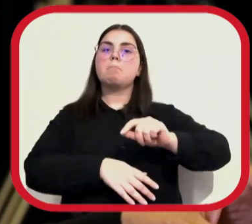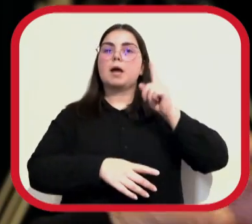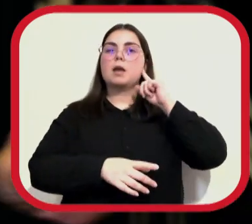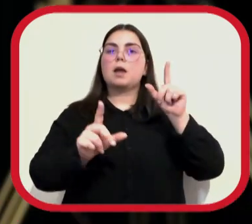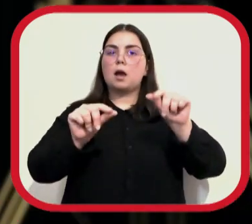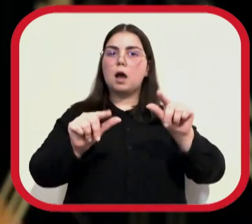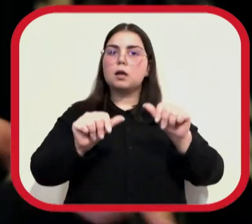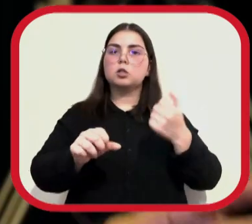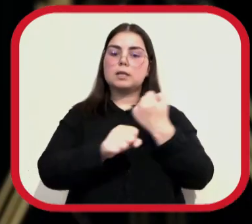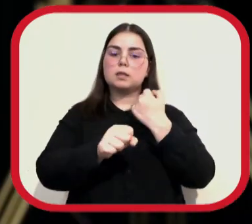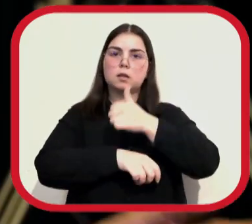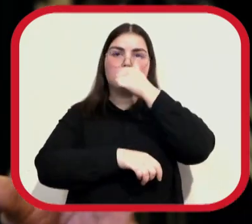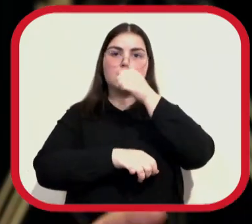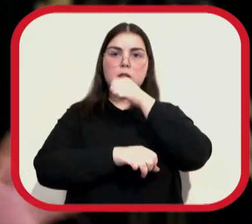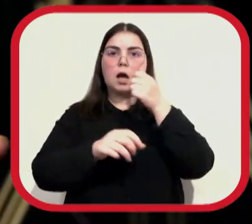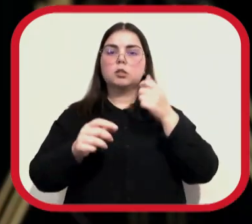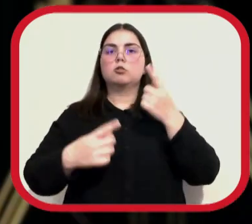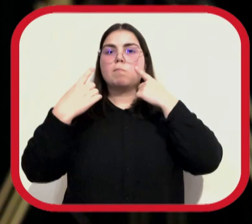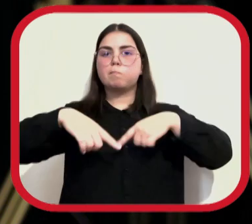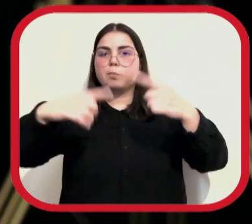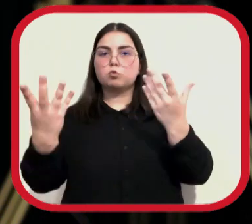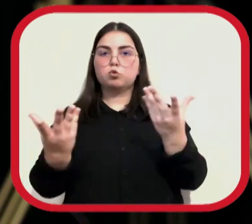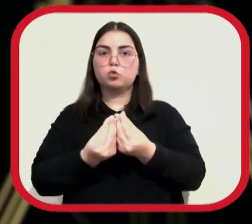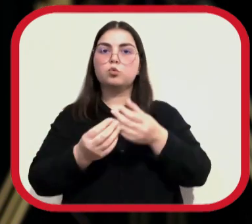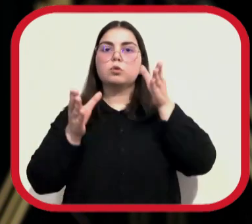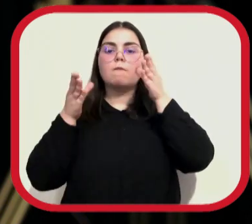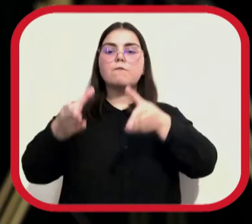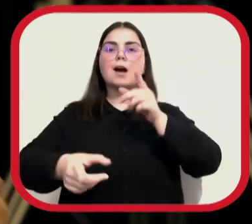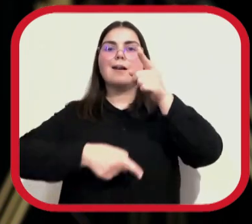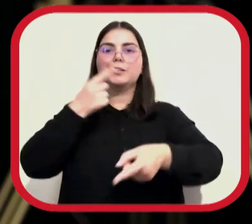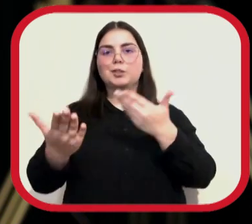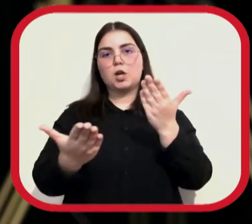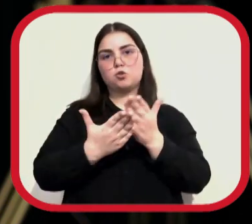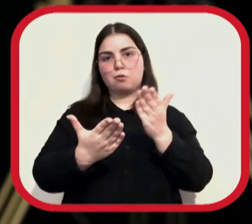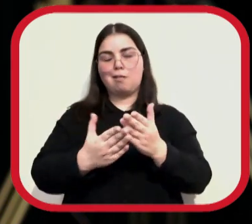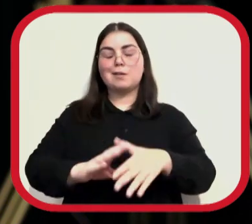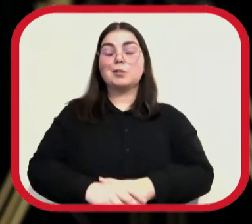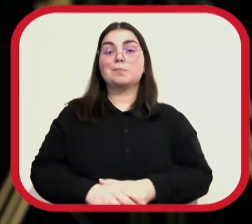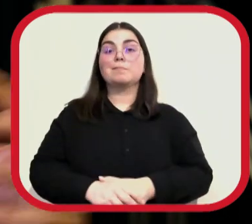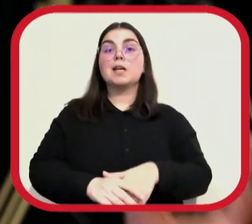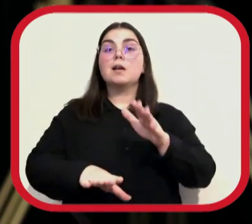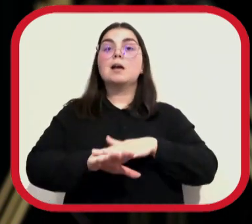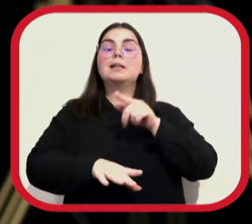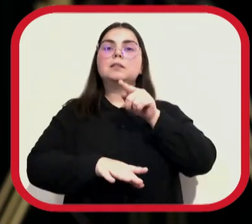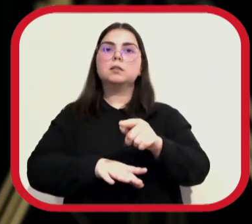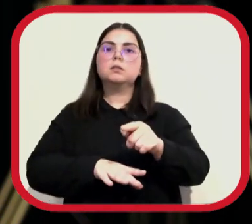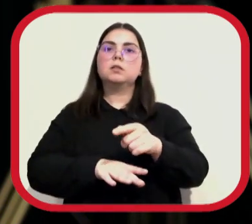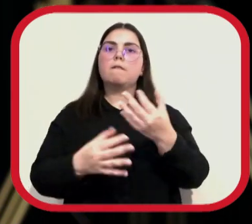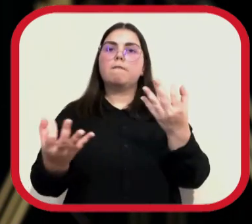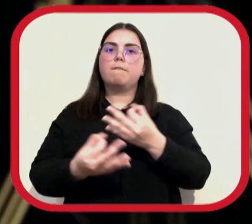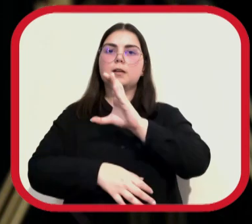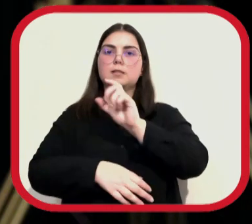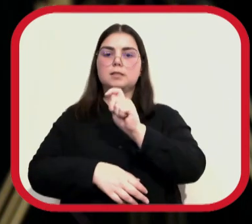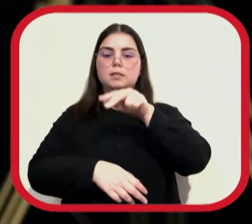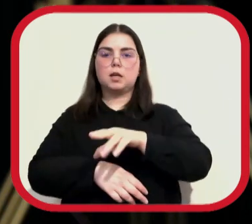Freguesia, o Senjor e a rádio façam atividades públicas conjuntas, nomeadamente dedicadas aos públicos